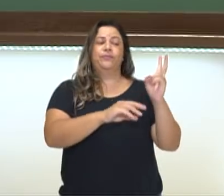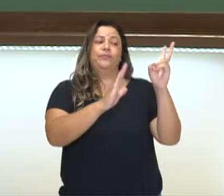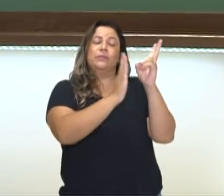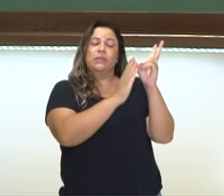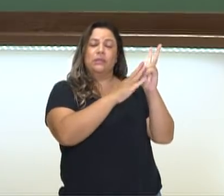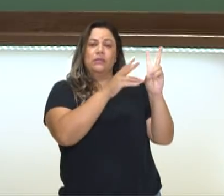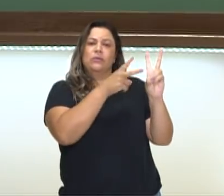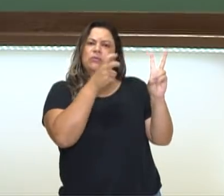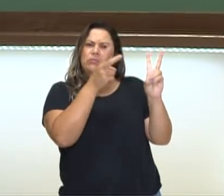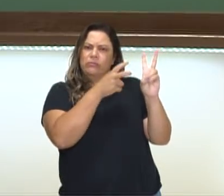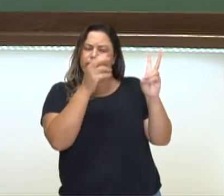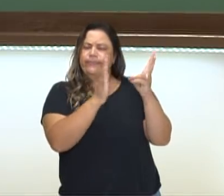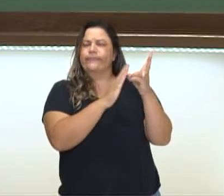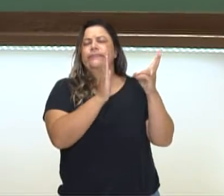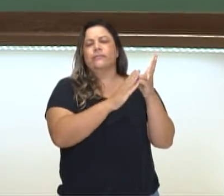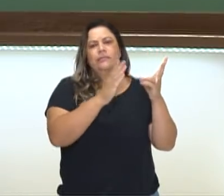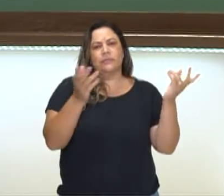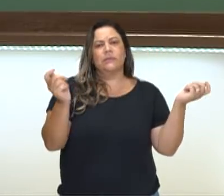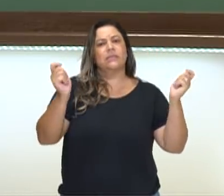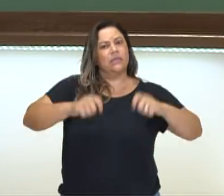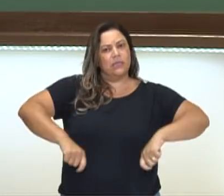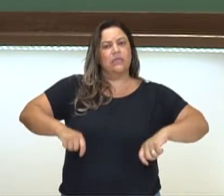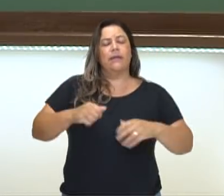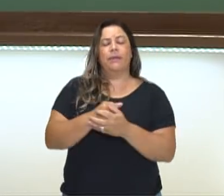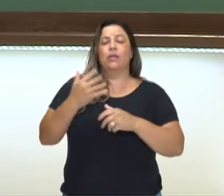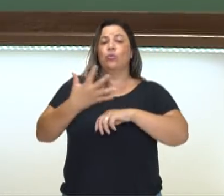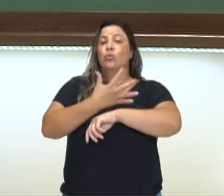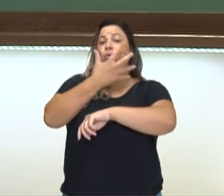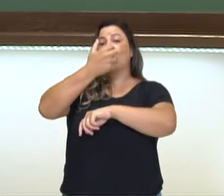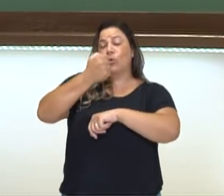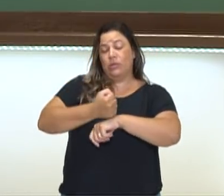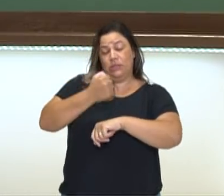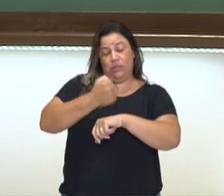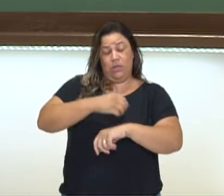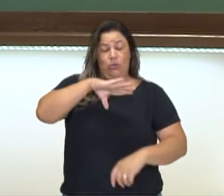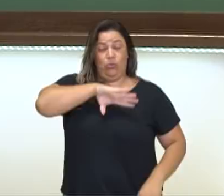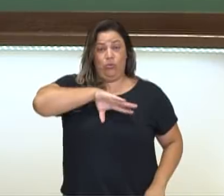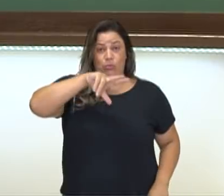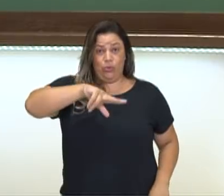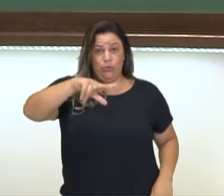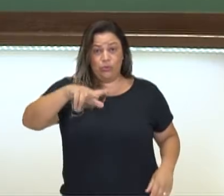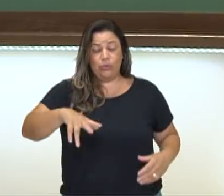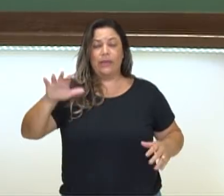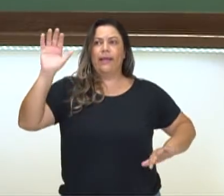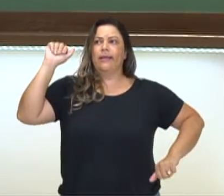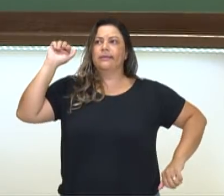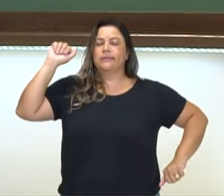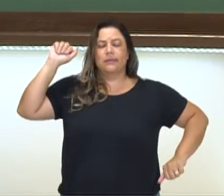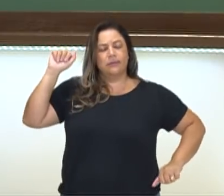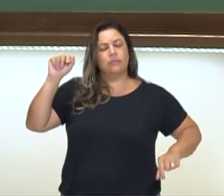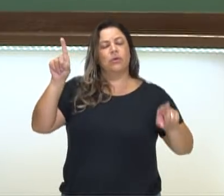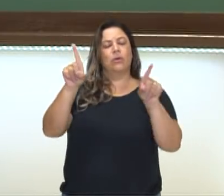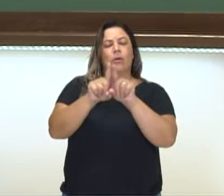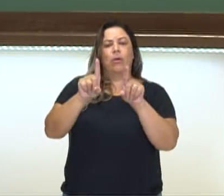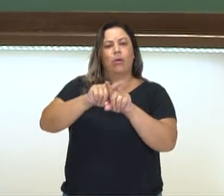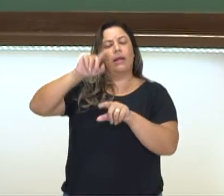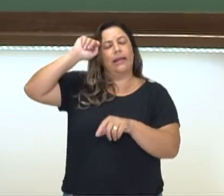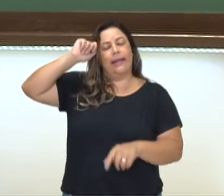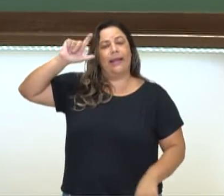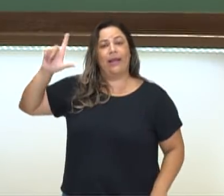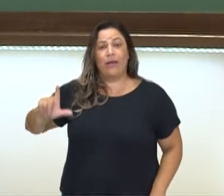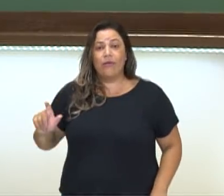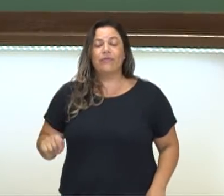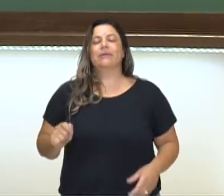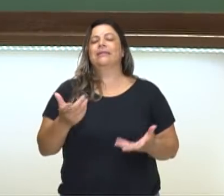colonizador português, espanhol, africana e até mesmo oriental, ou seja, dos povos que formam a riqueza